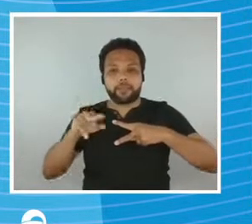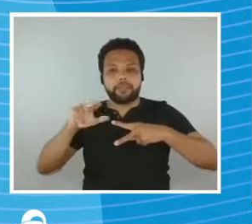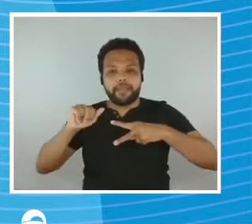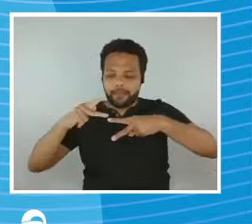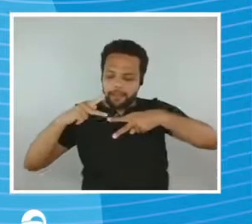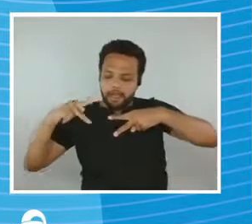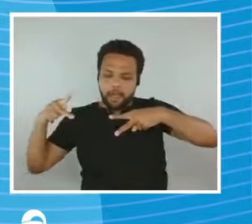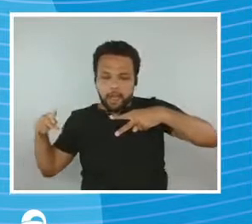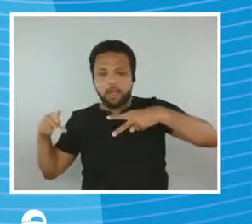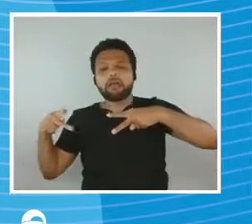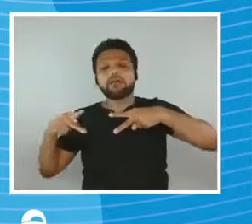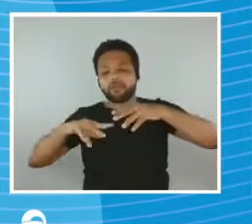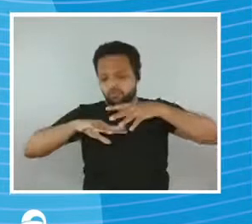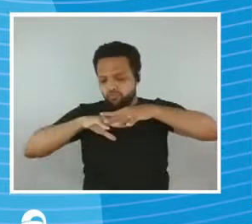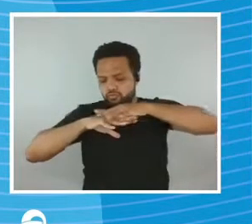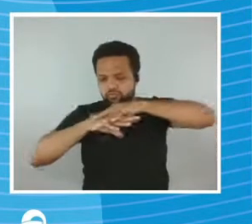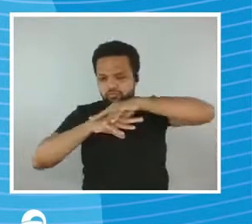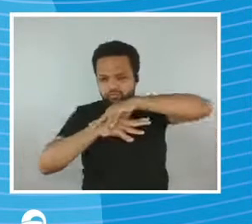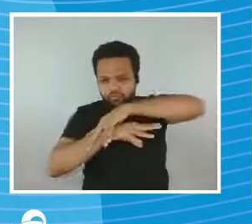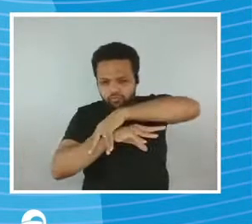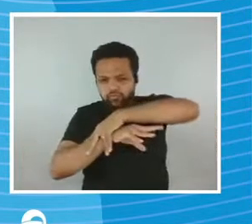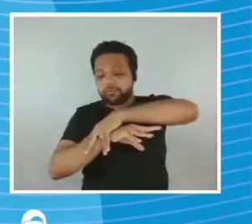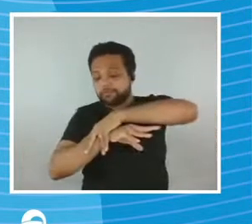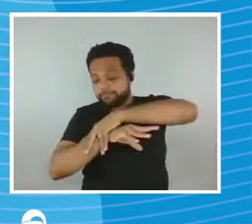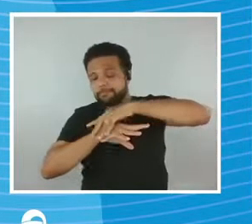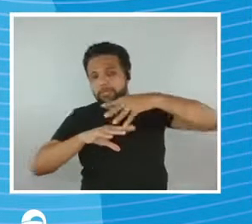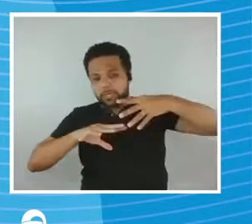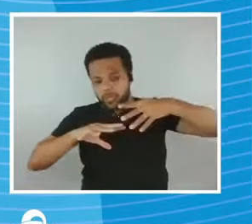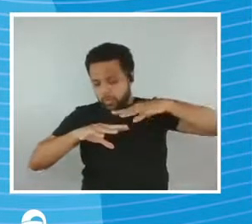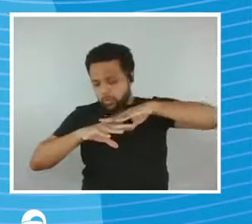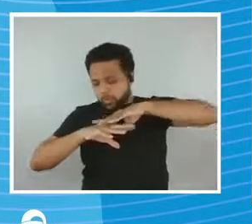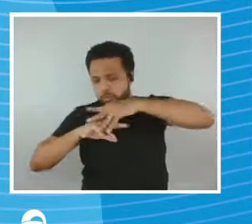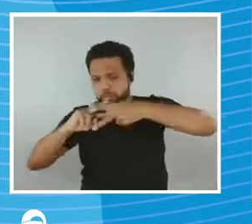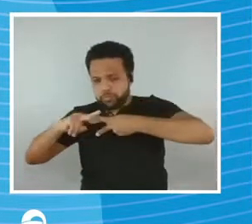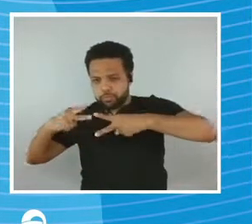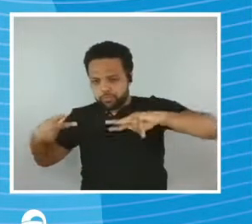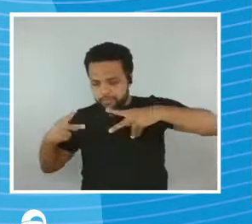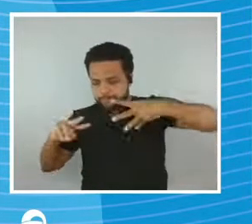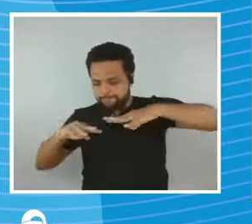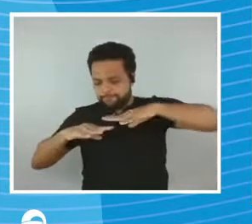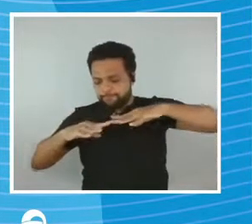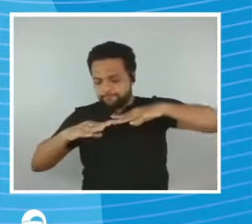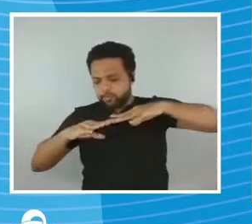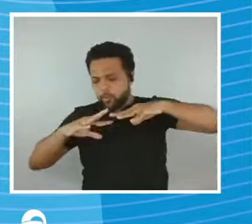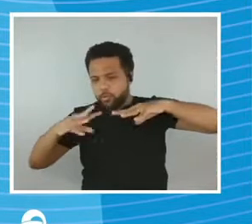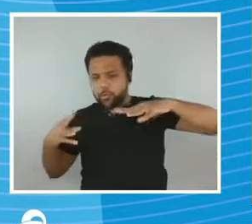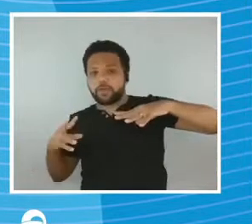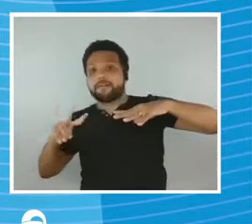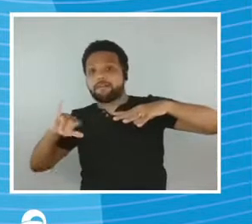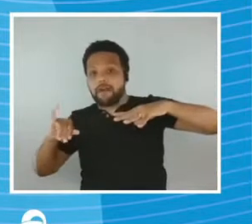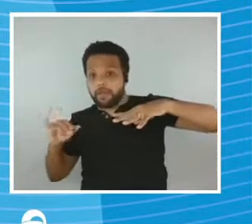para aquela sinapse ali que foi ativada. Então, se aquela sinapse por exemplo, a criança